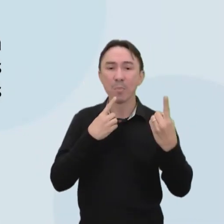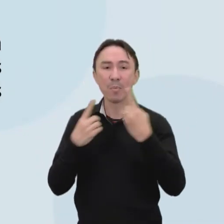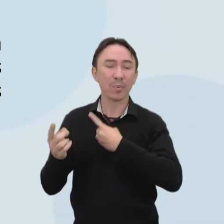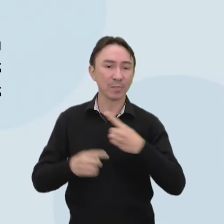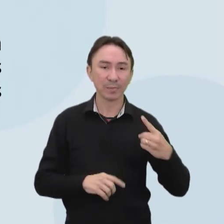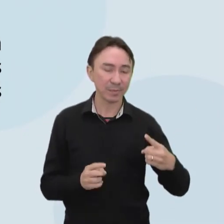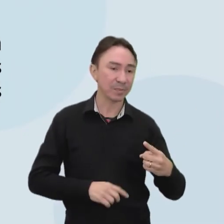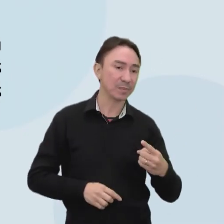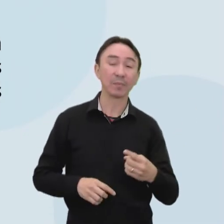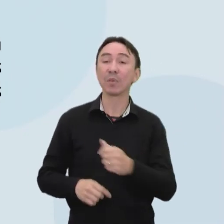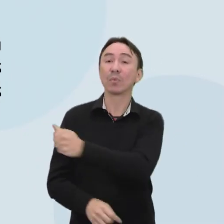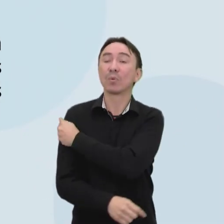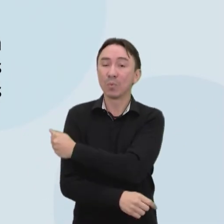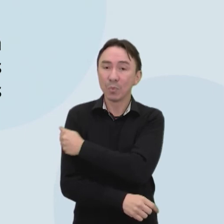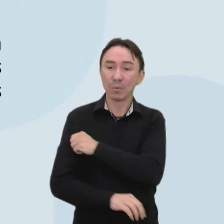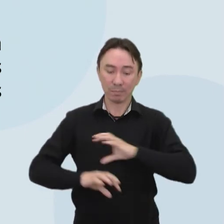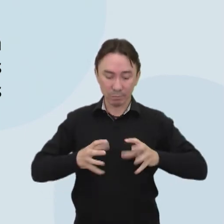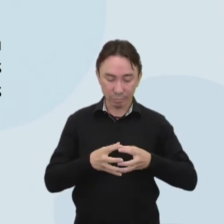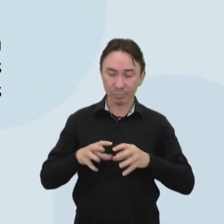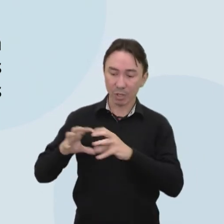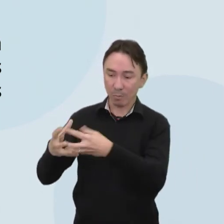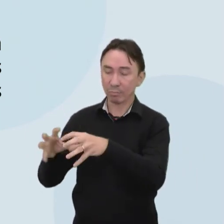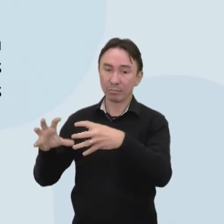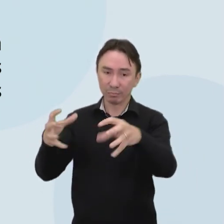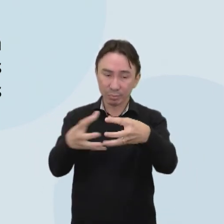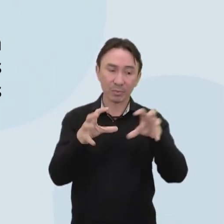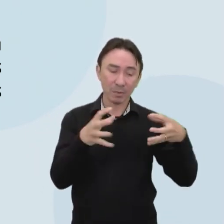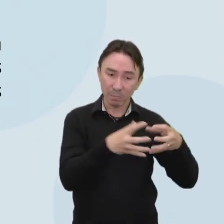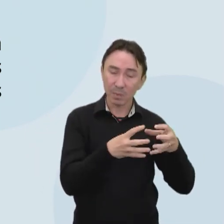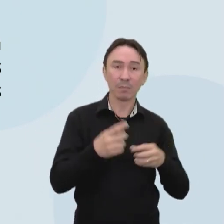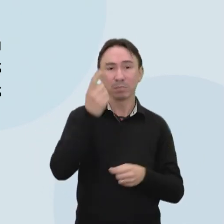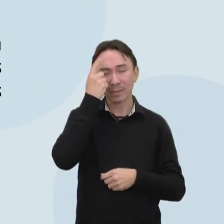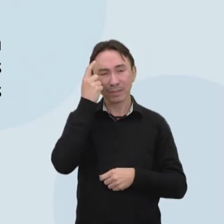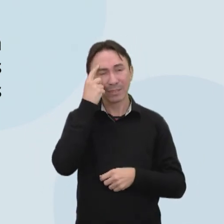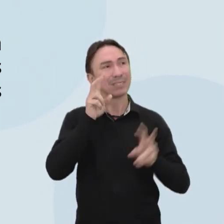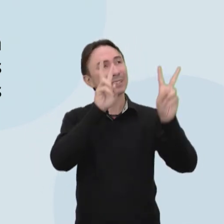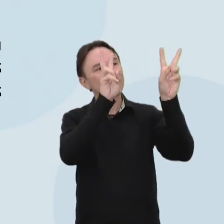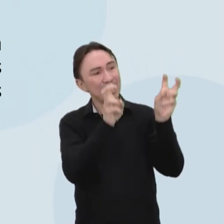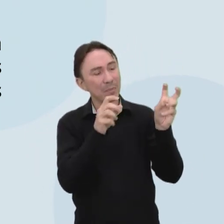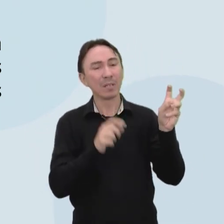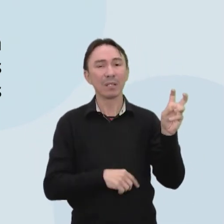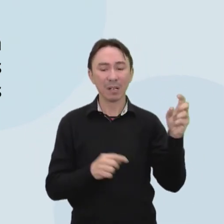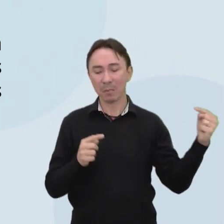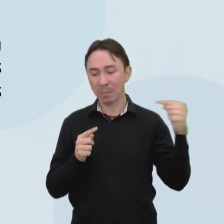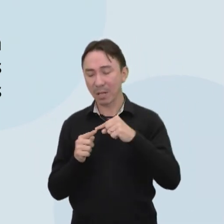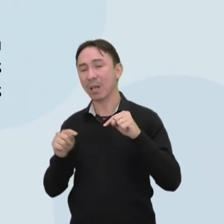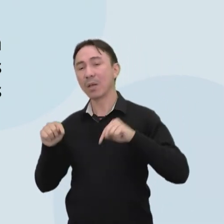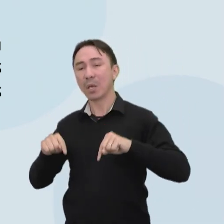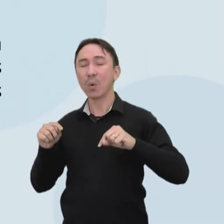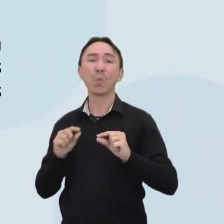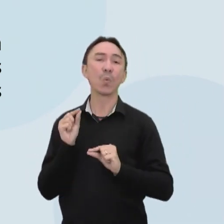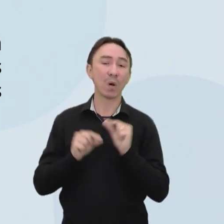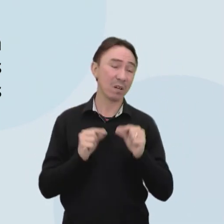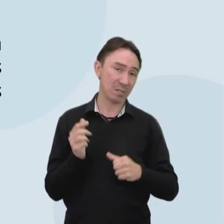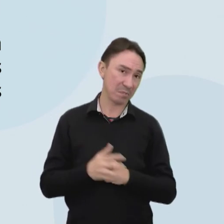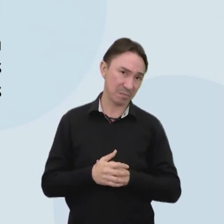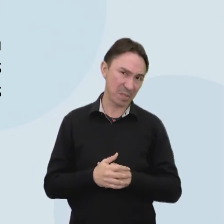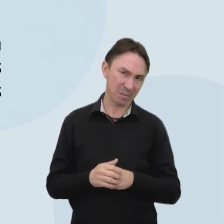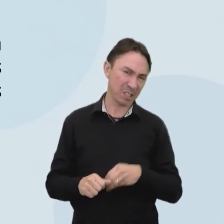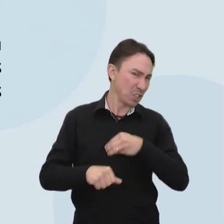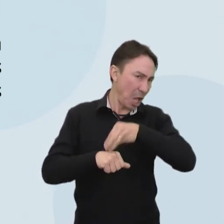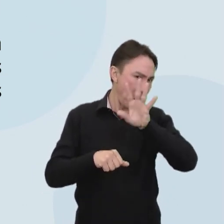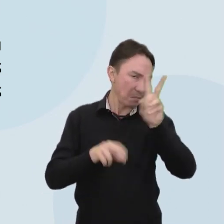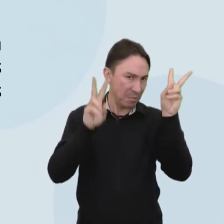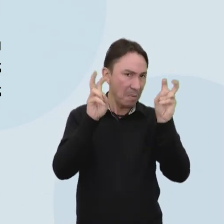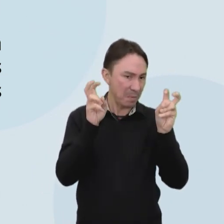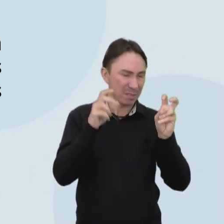né? E começar a pensar em quais temáticas fazem mais sentido para a localidade dele. Por exemplo, eu dei algumas dicas de temáticas, mas existem